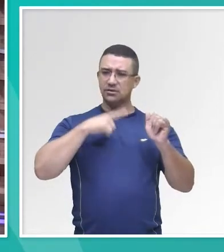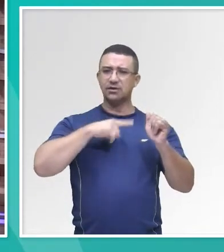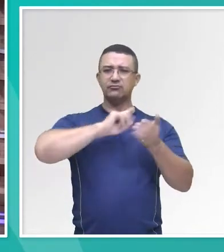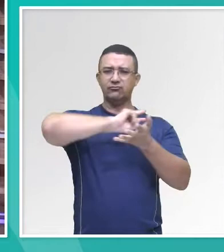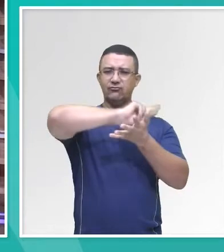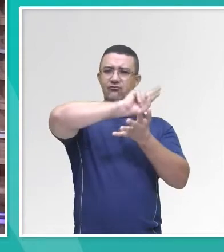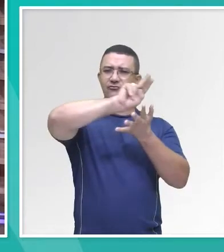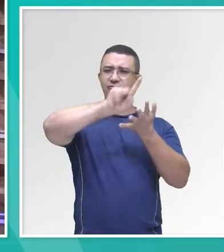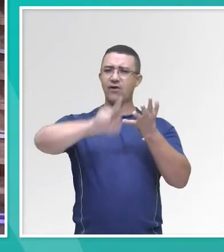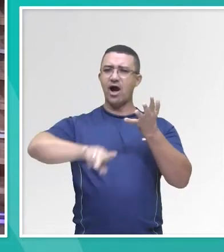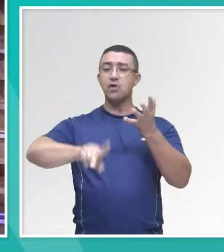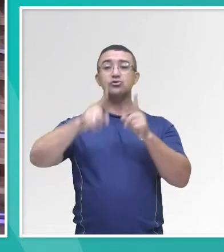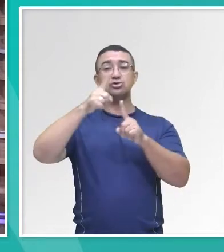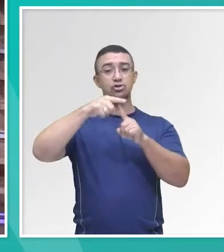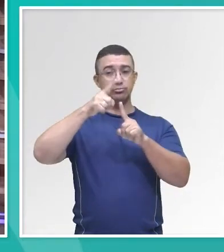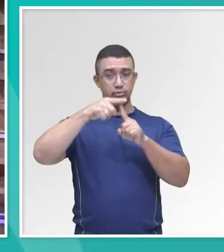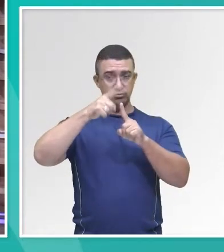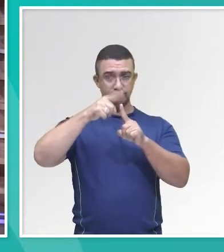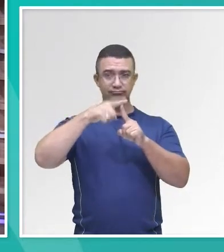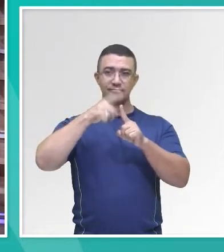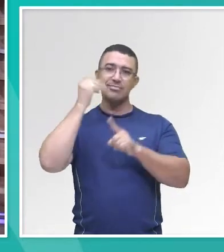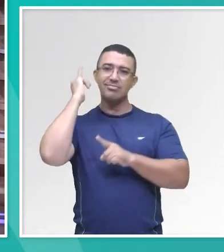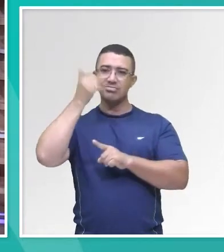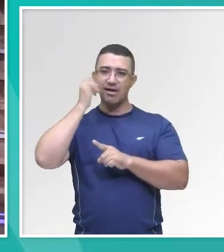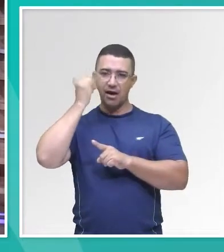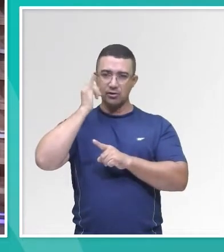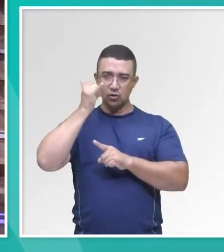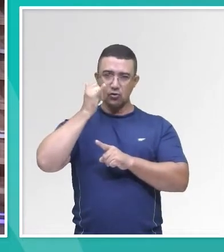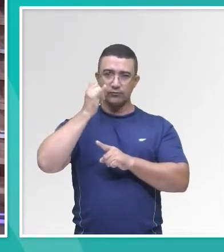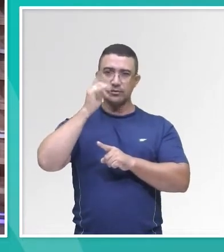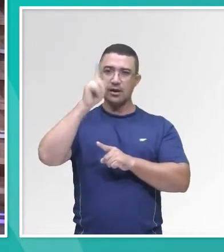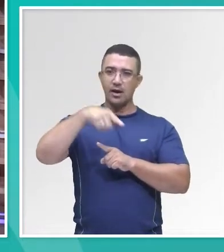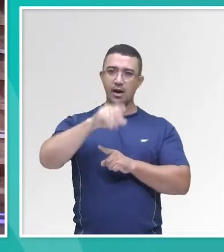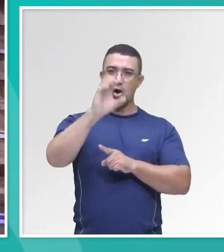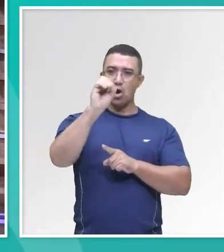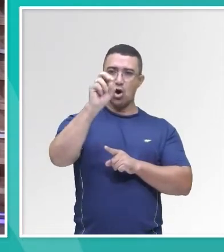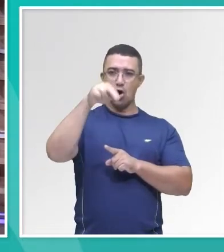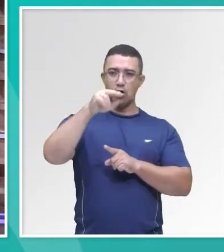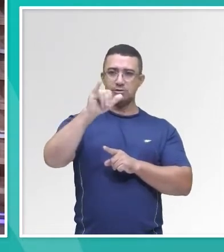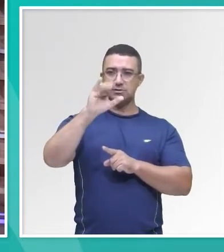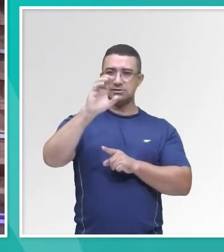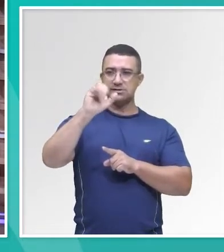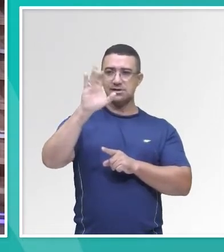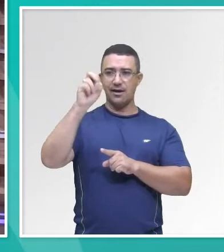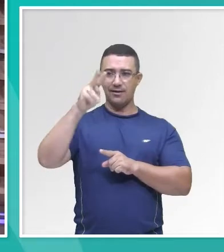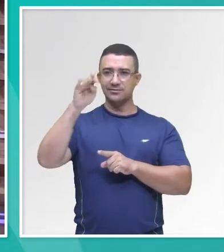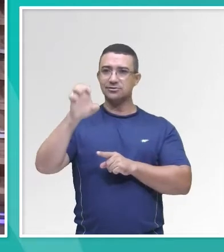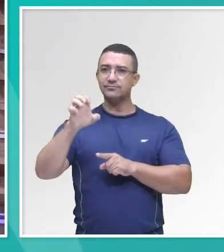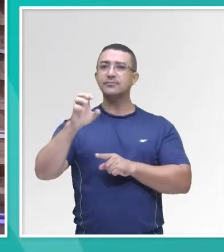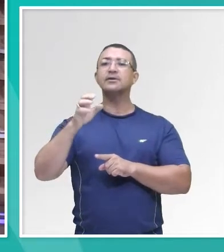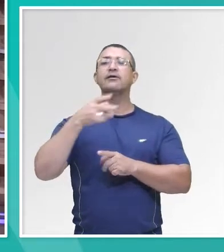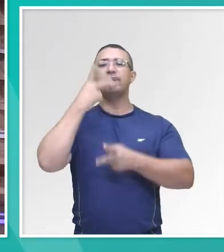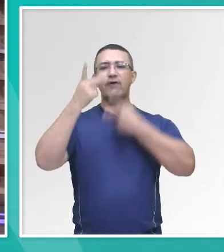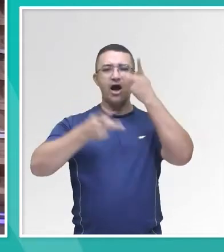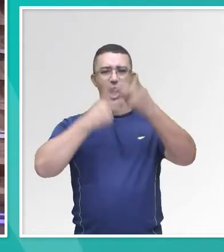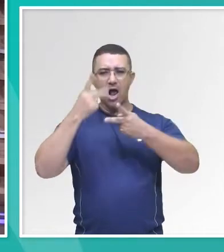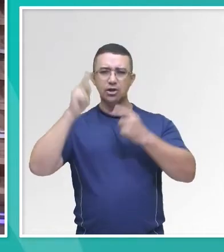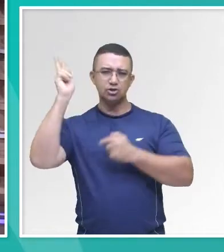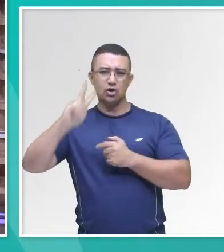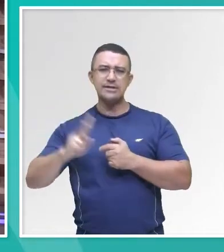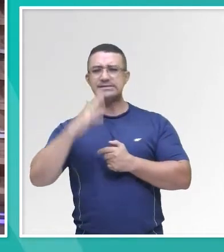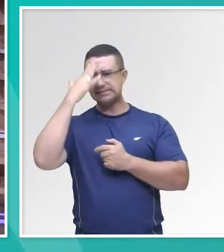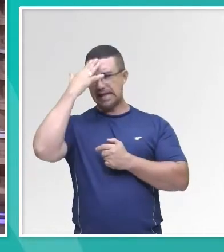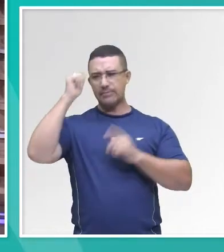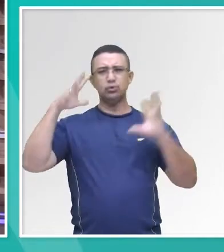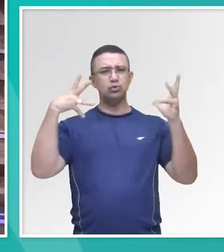narradores. É um narrador onisciente, que é aquele narrador que está contando a história e ele sabe de tudo que se passa na